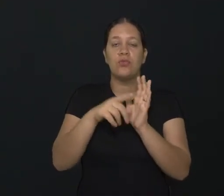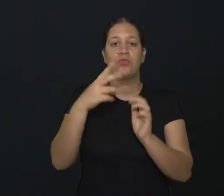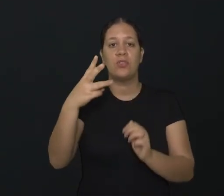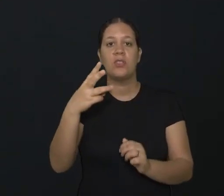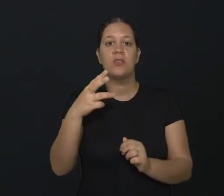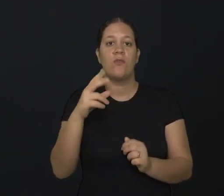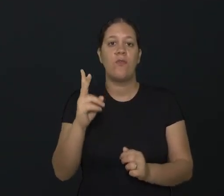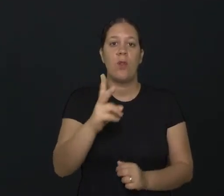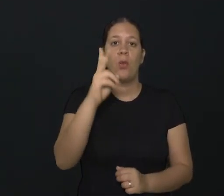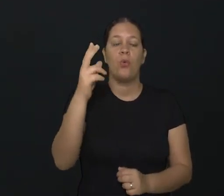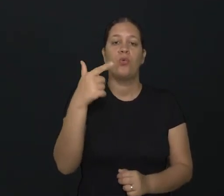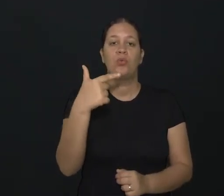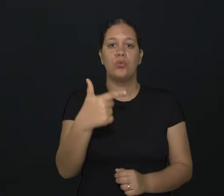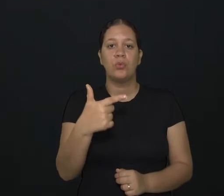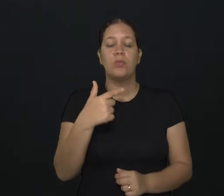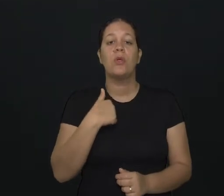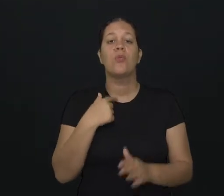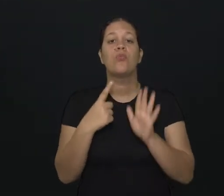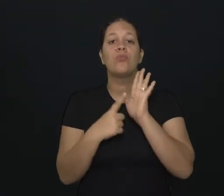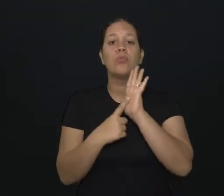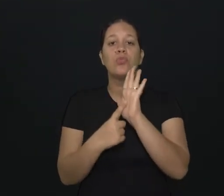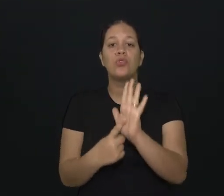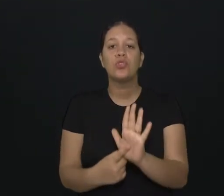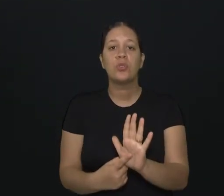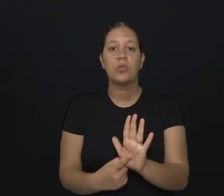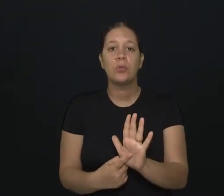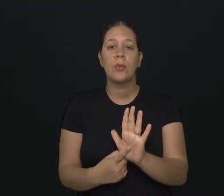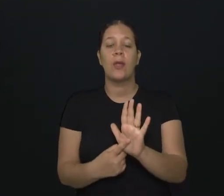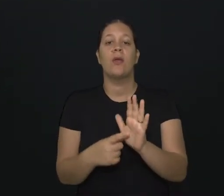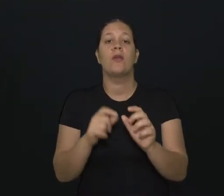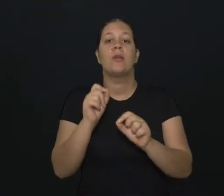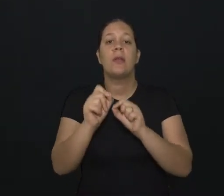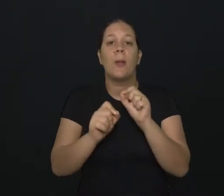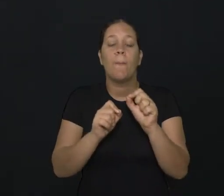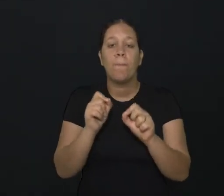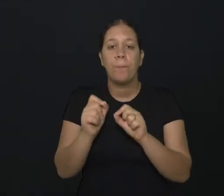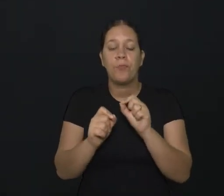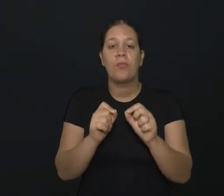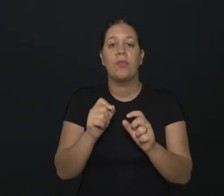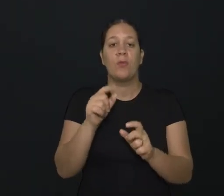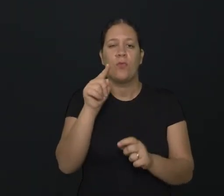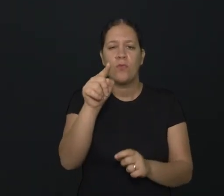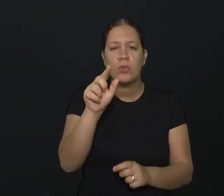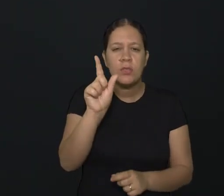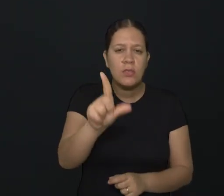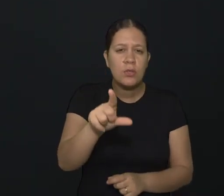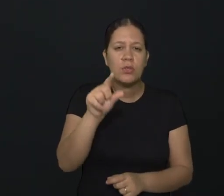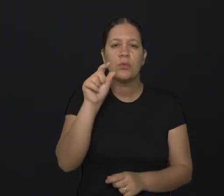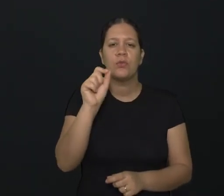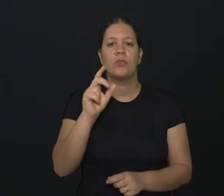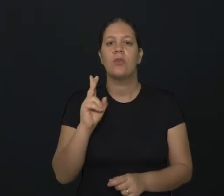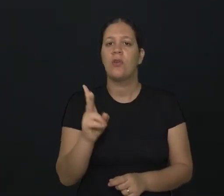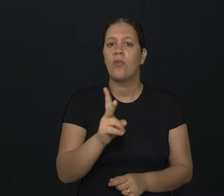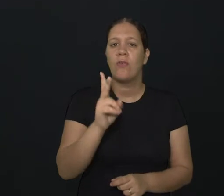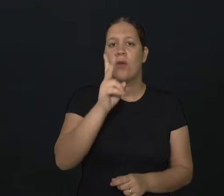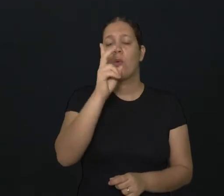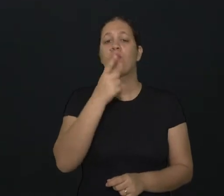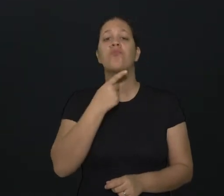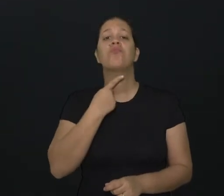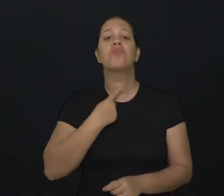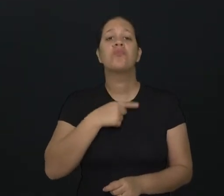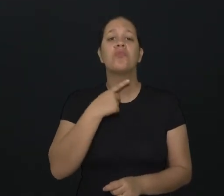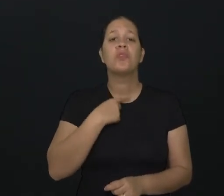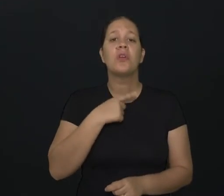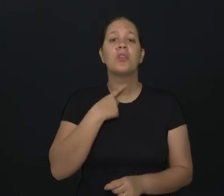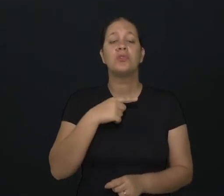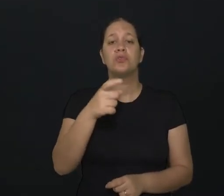menos 3, 2. O que eu estou te mostrando com isso, pessoal? Estou te mostrando que, quando você escolhe o valor que você